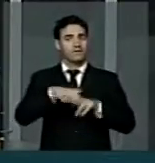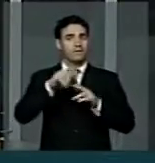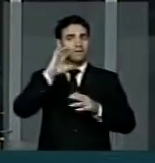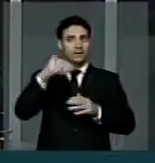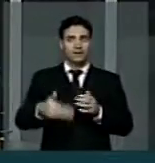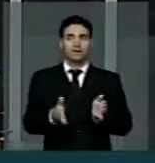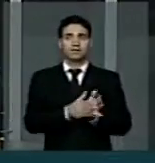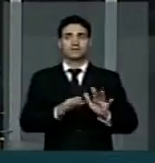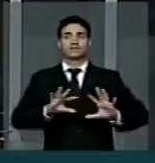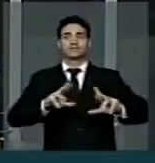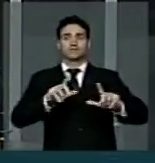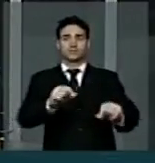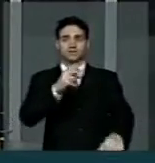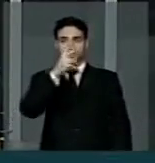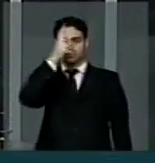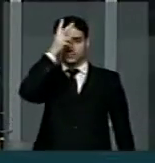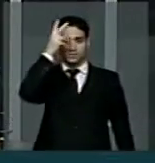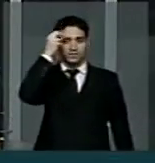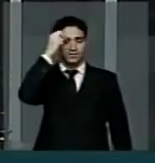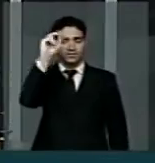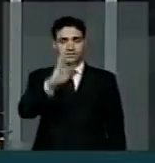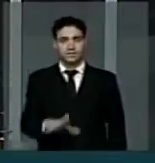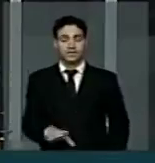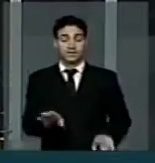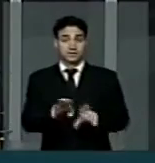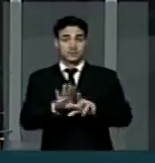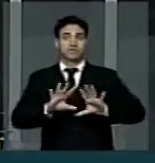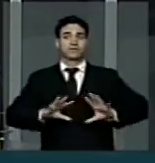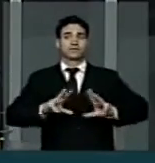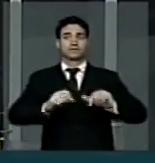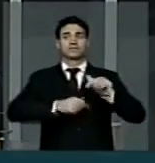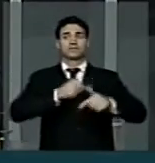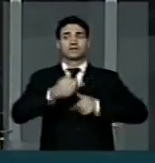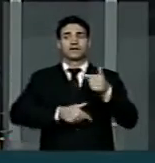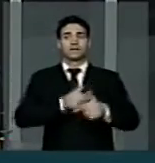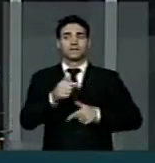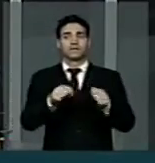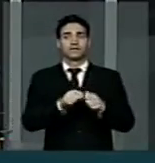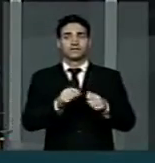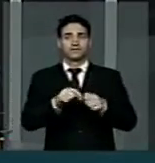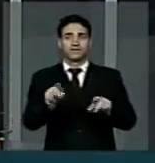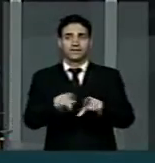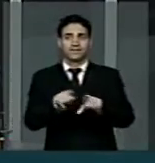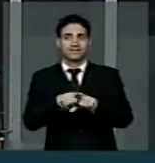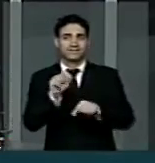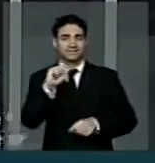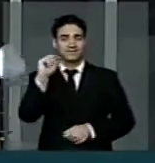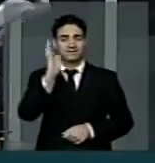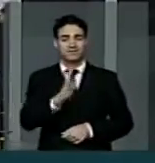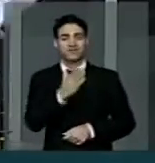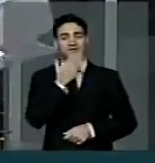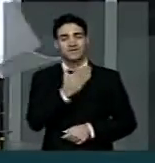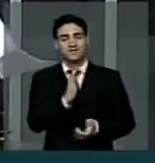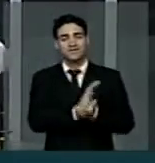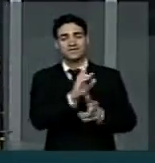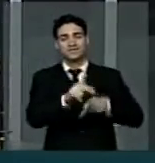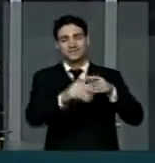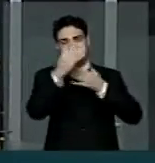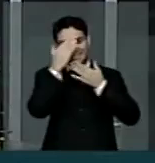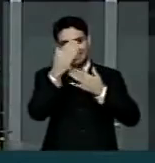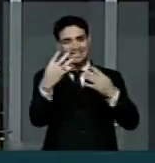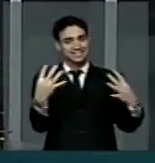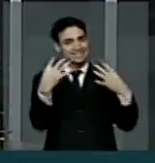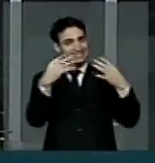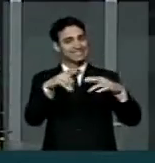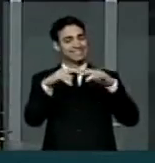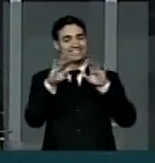todos os prefeitos do Brasil inteiro pelo trabalho que vem fazendo em favor do povo. Muito obrigado, agradeço a atenção e